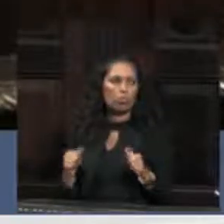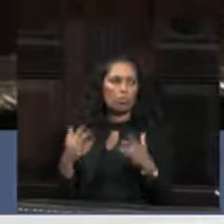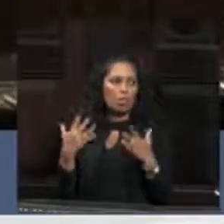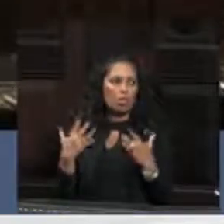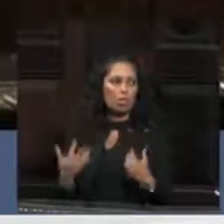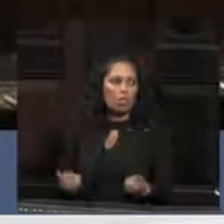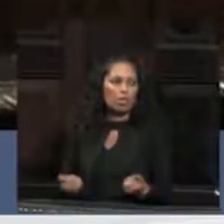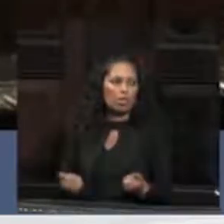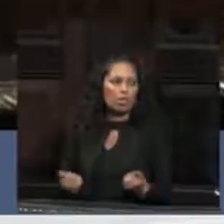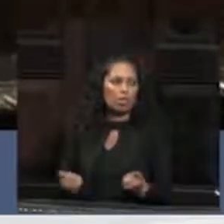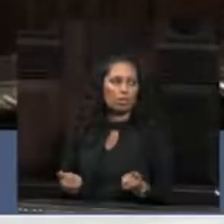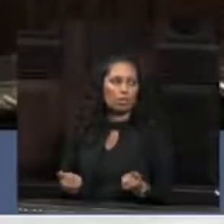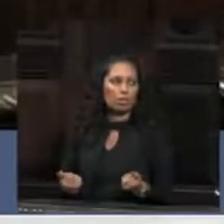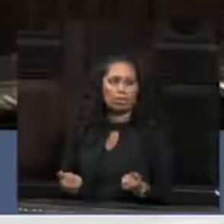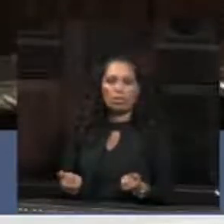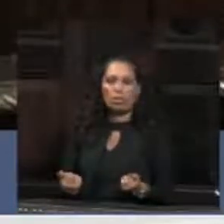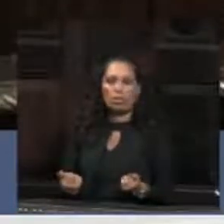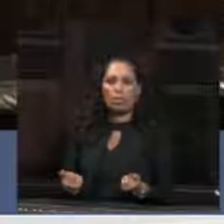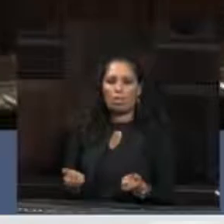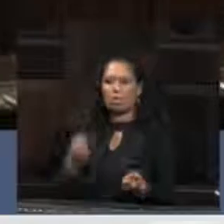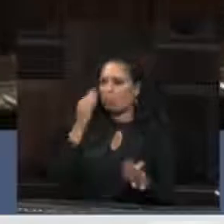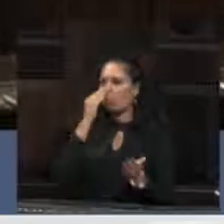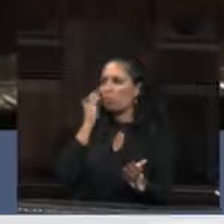apoiar a financiarização da vida,